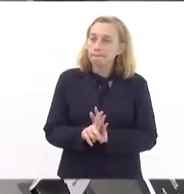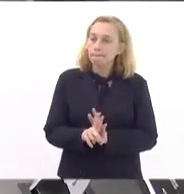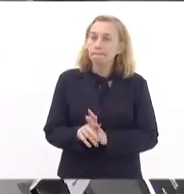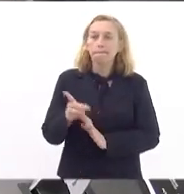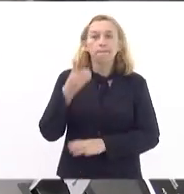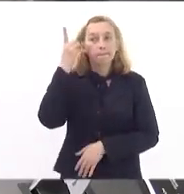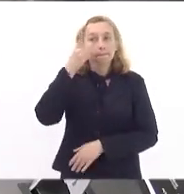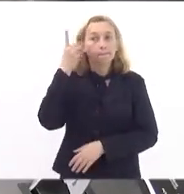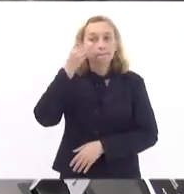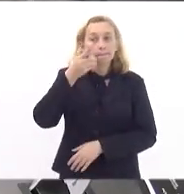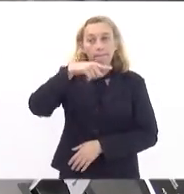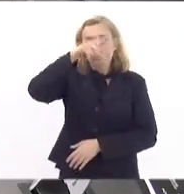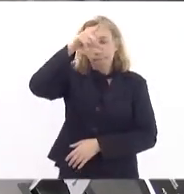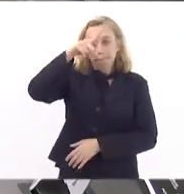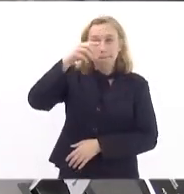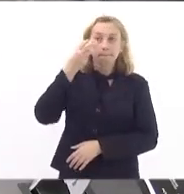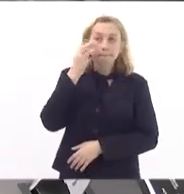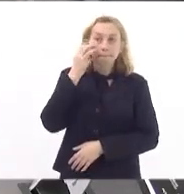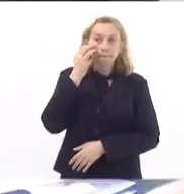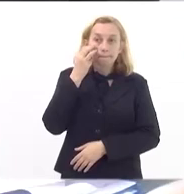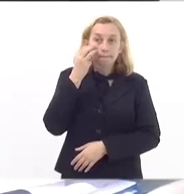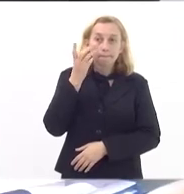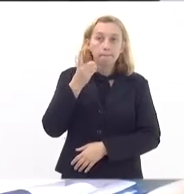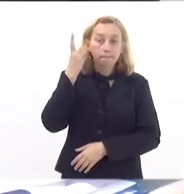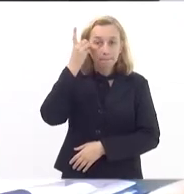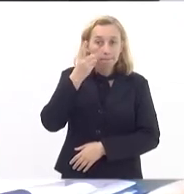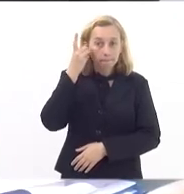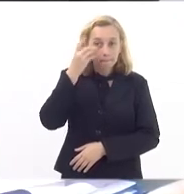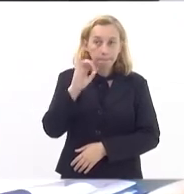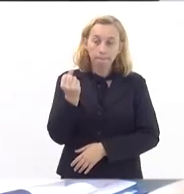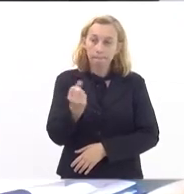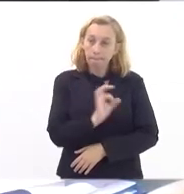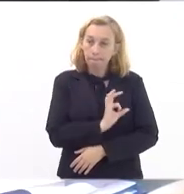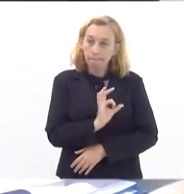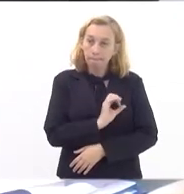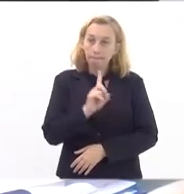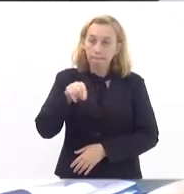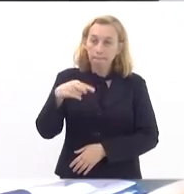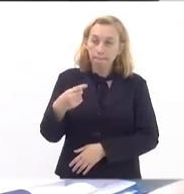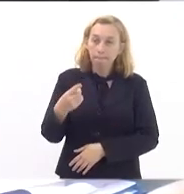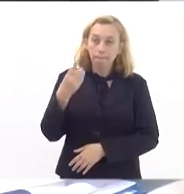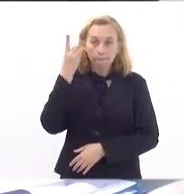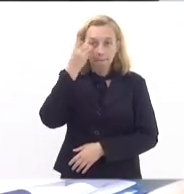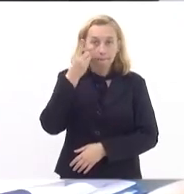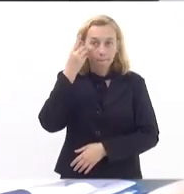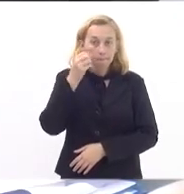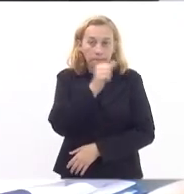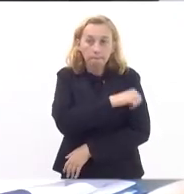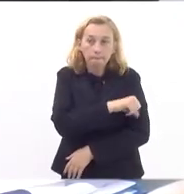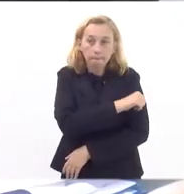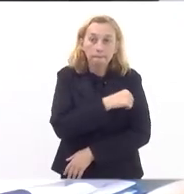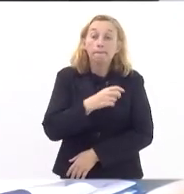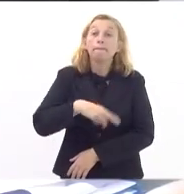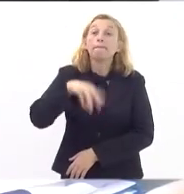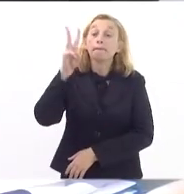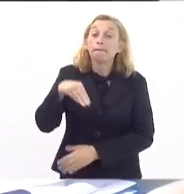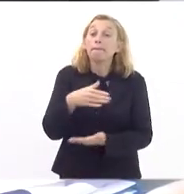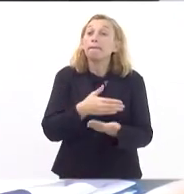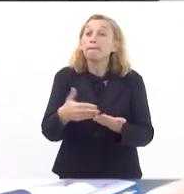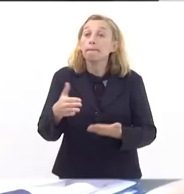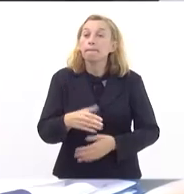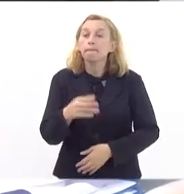alltech EA deputada Martha Rocha e deputada Rejane Quem começa